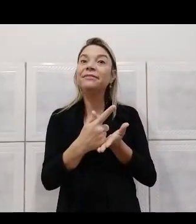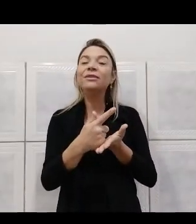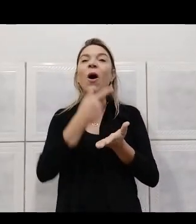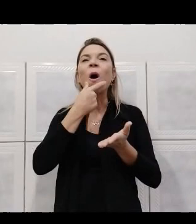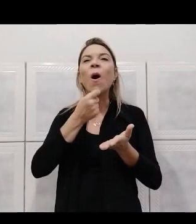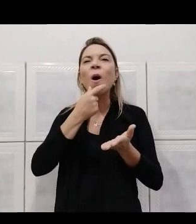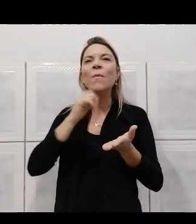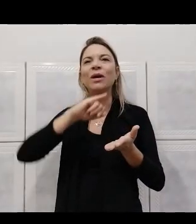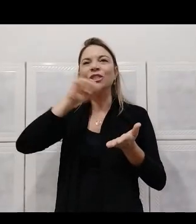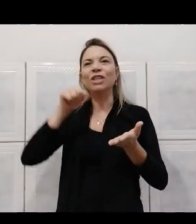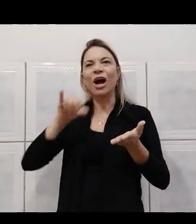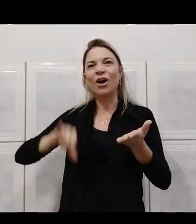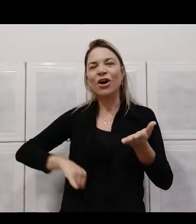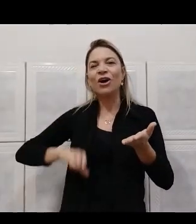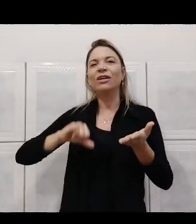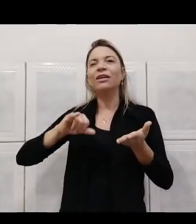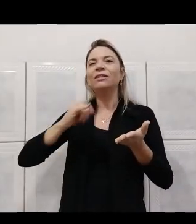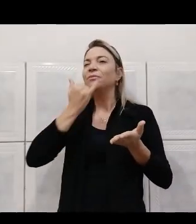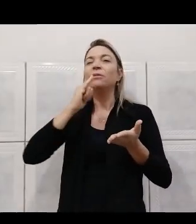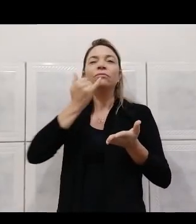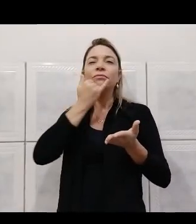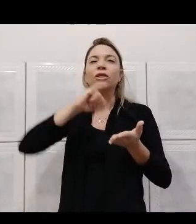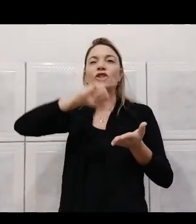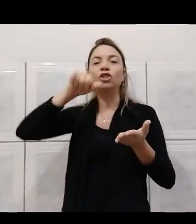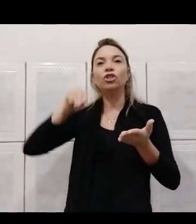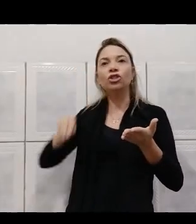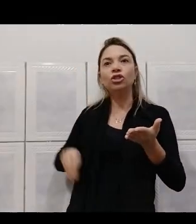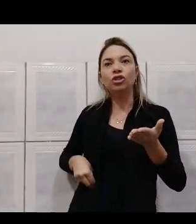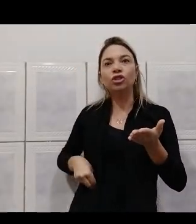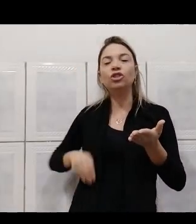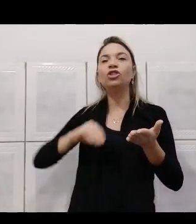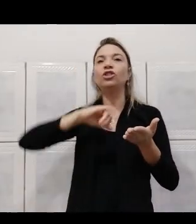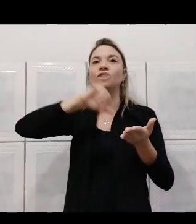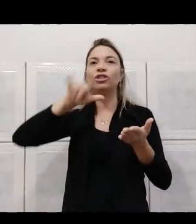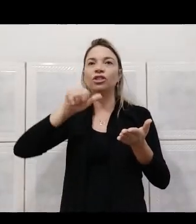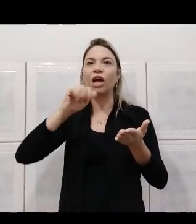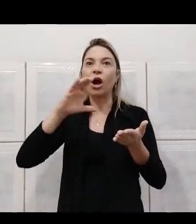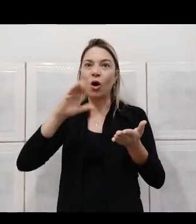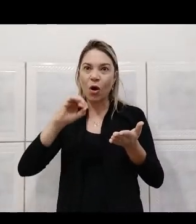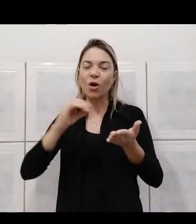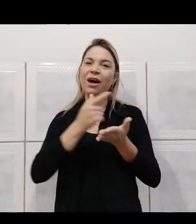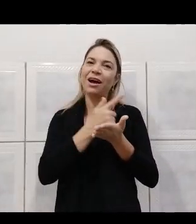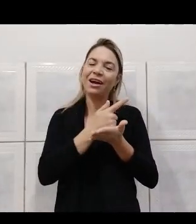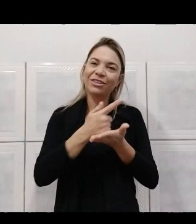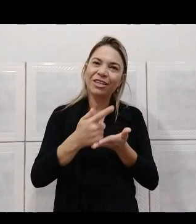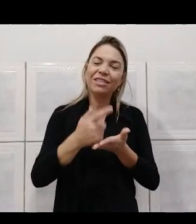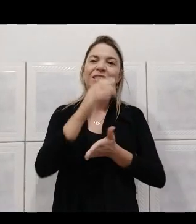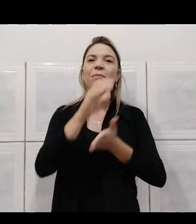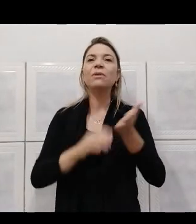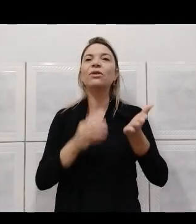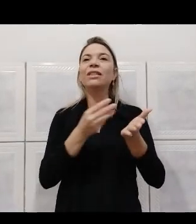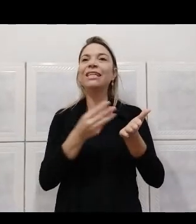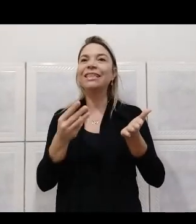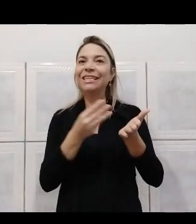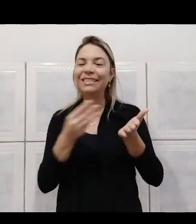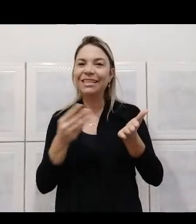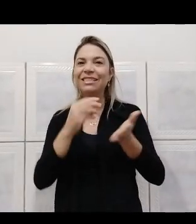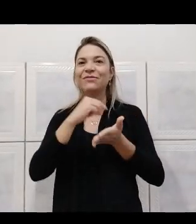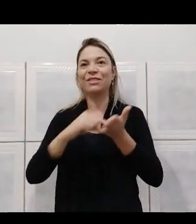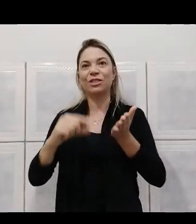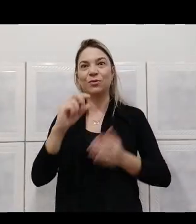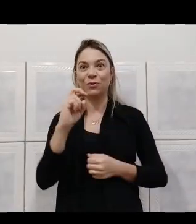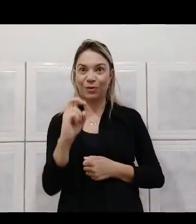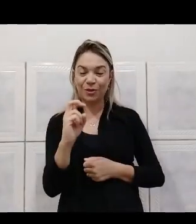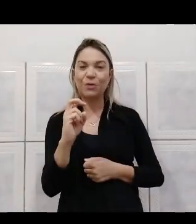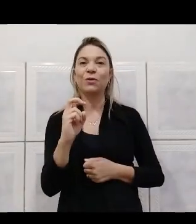quando ele se reencontra com Esaú, em Gênesis capítulo 33, verso 5,